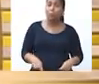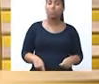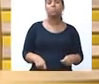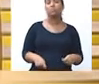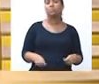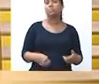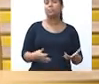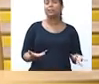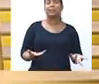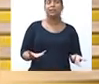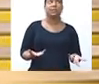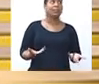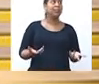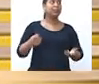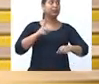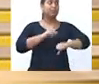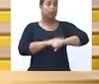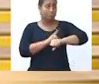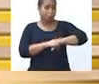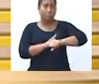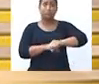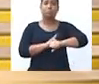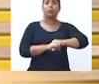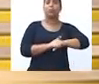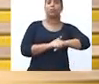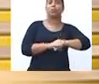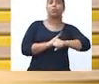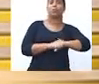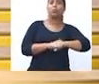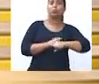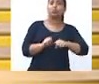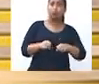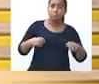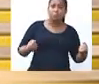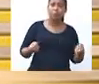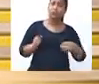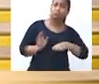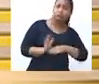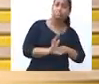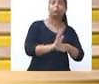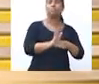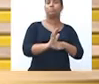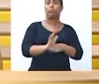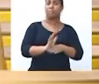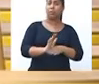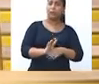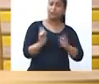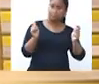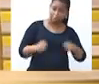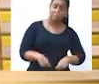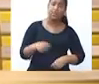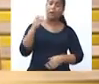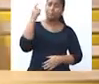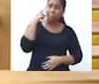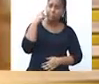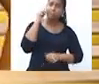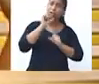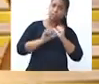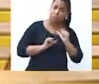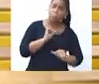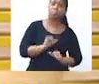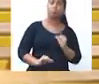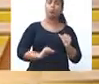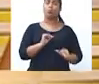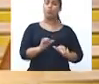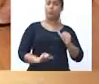tanto ser um momento de ruptura, de ajudar a que isso possa ser repensado. A nossa